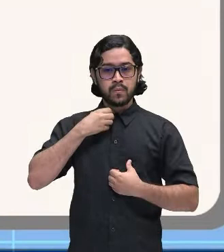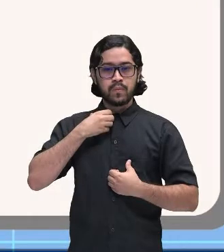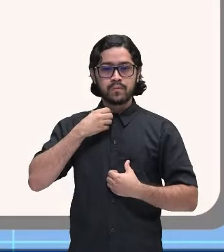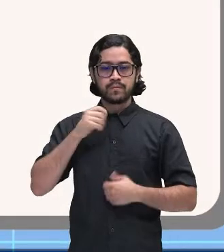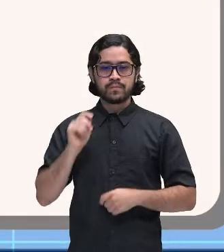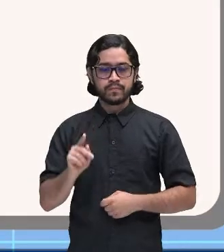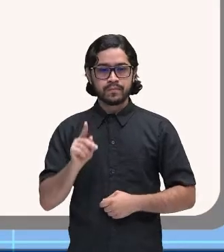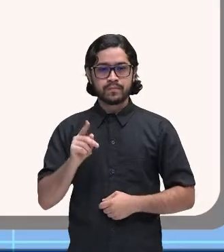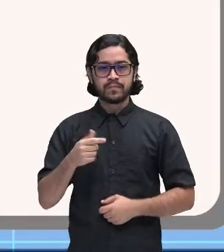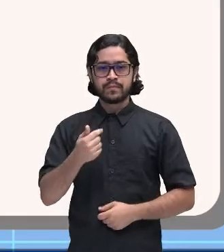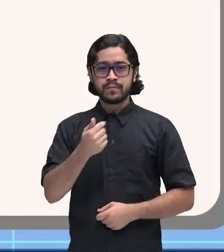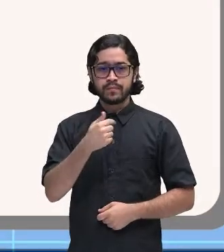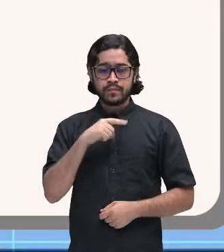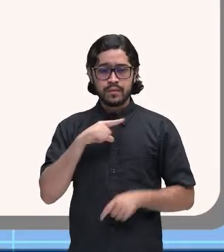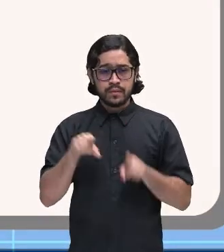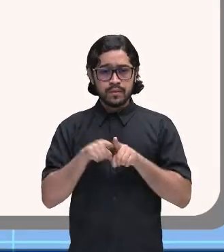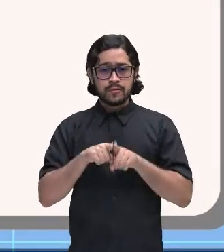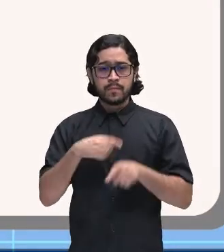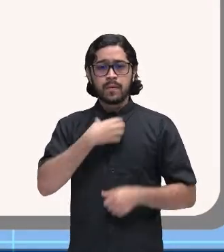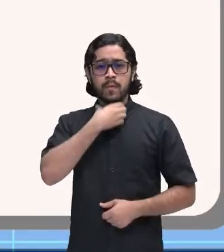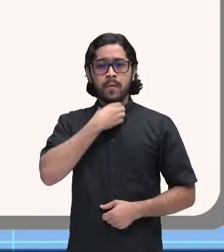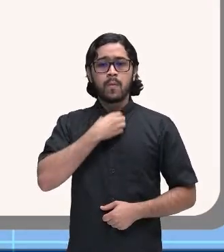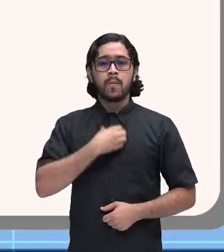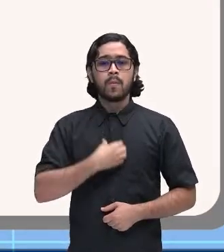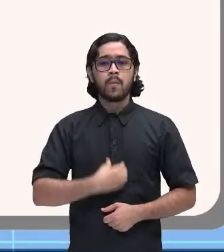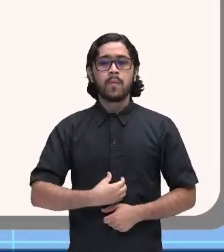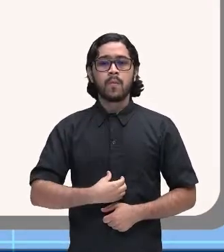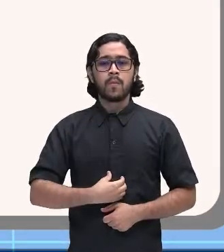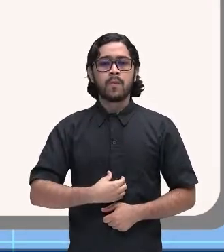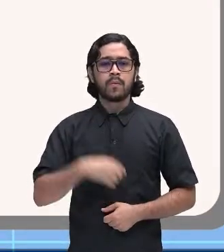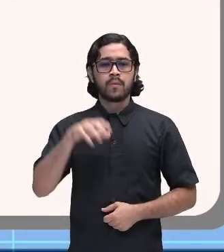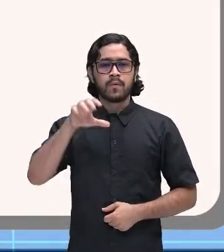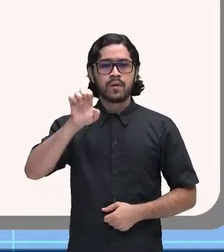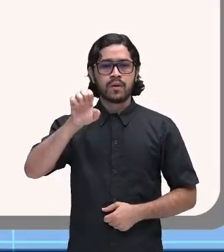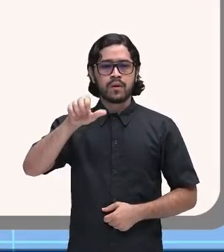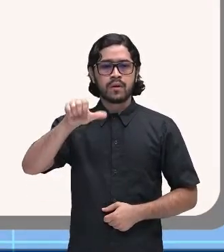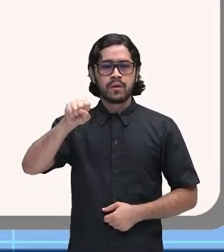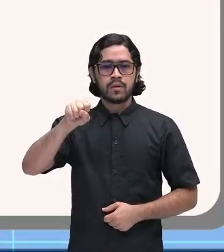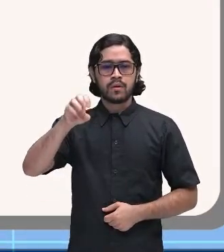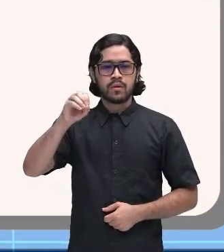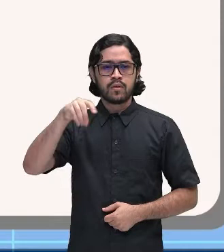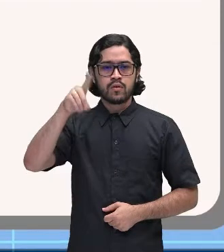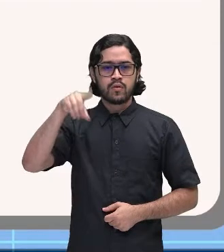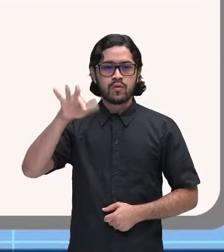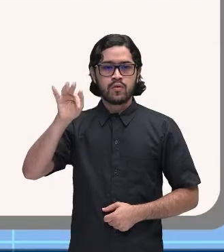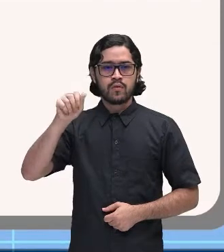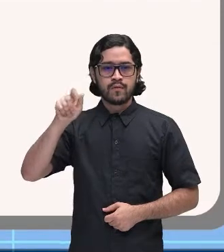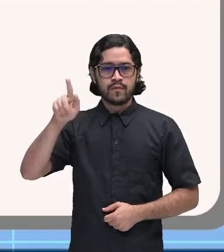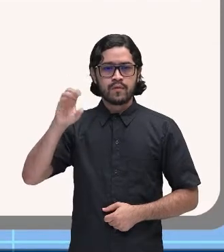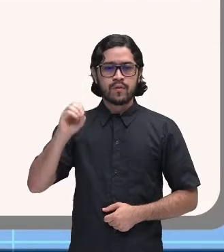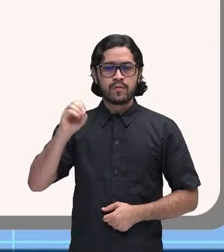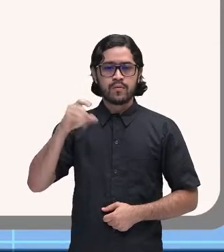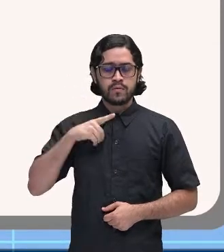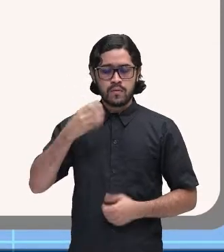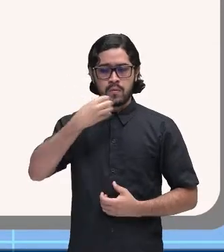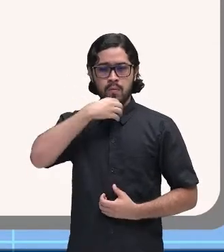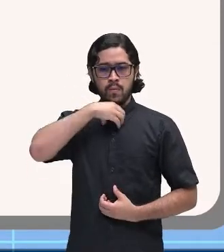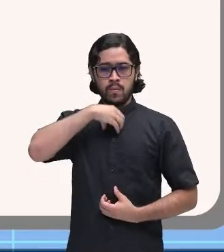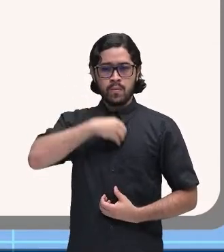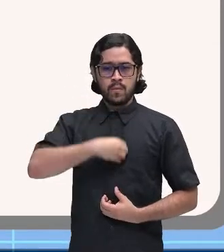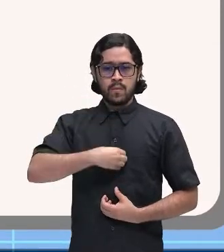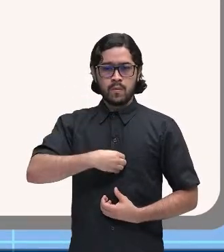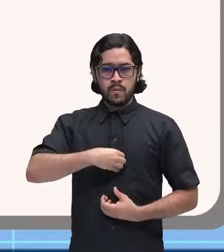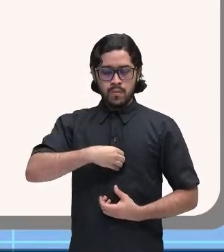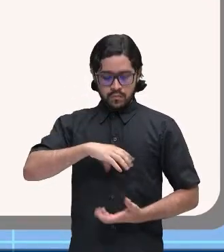temos o esôfago, né? Que é um tubo mais longo, ok? Que conecta aí a faringe ao estômago. Gente,